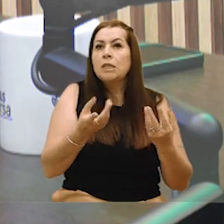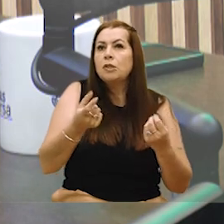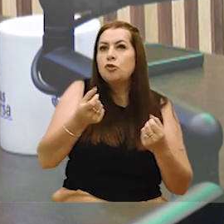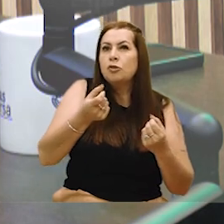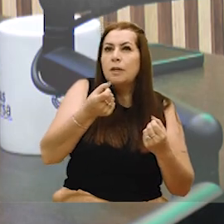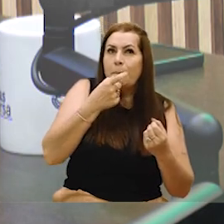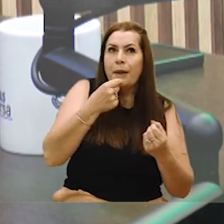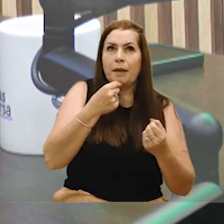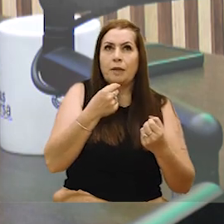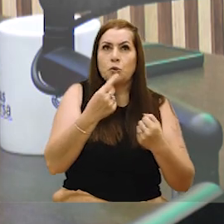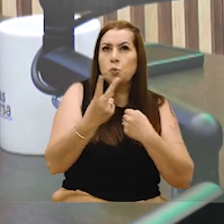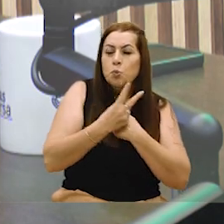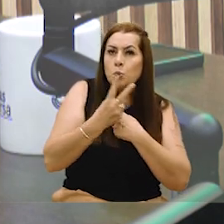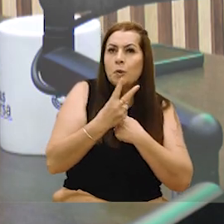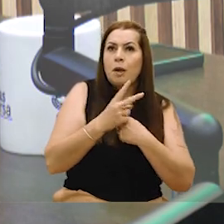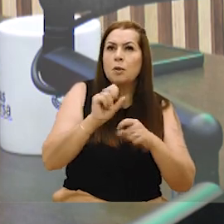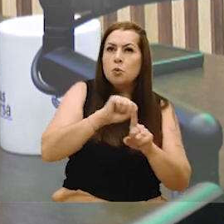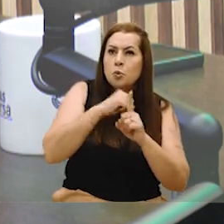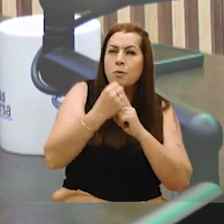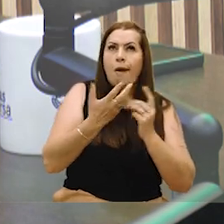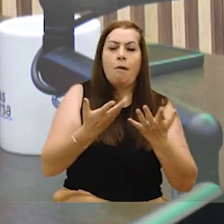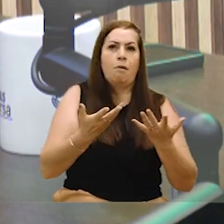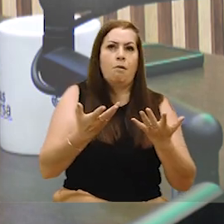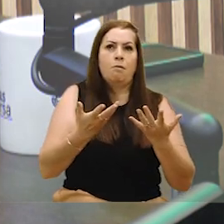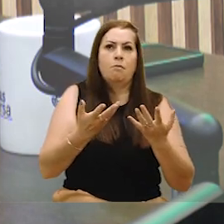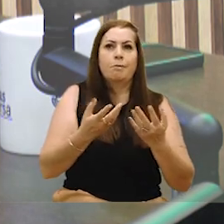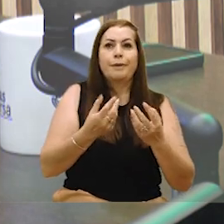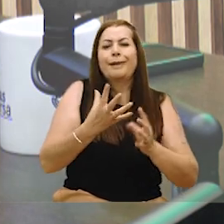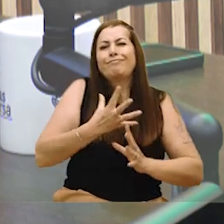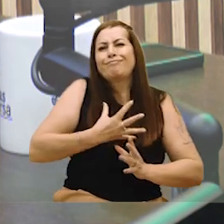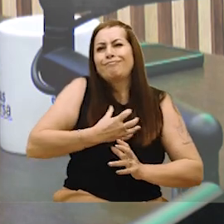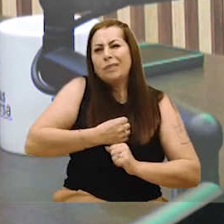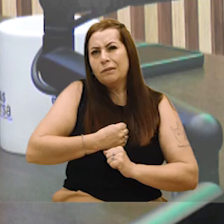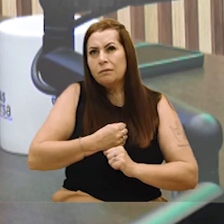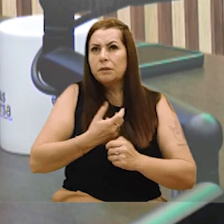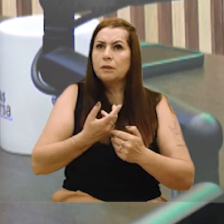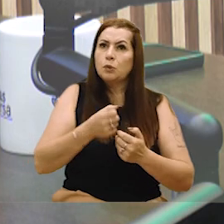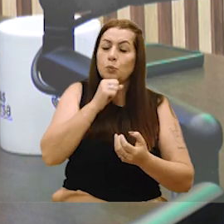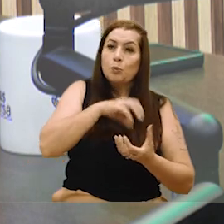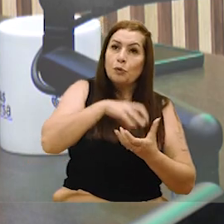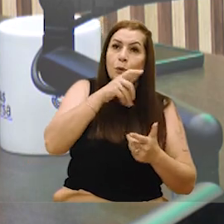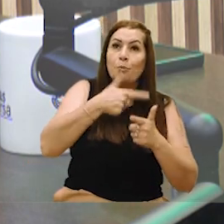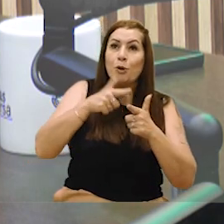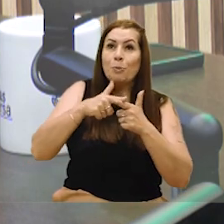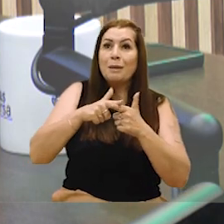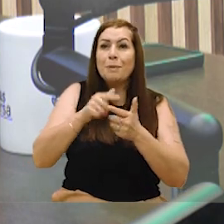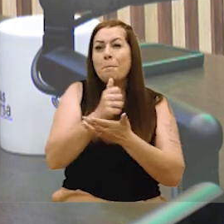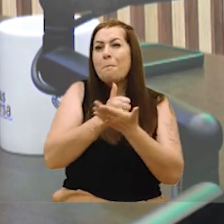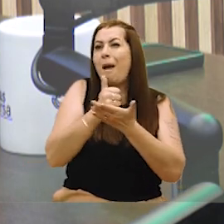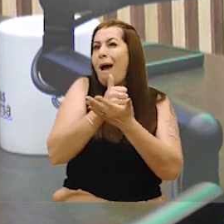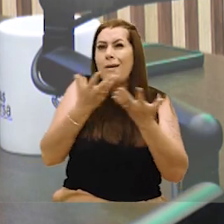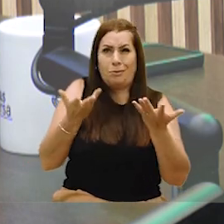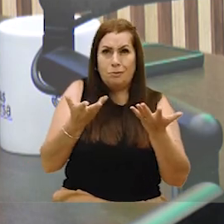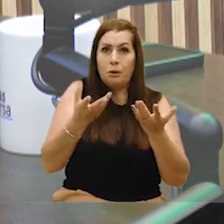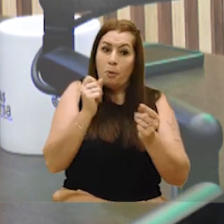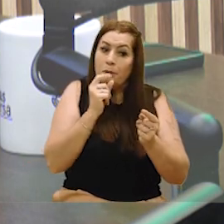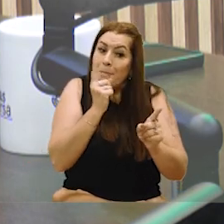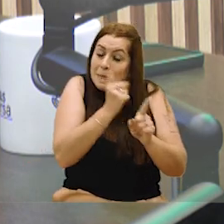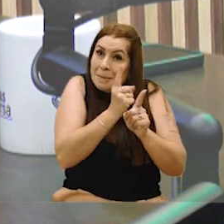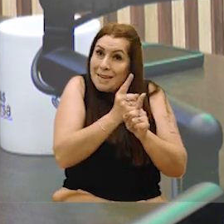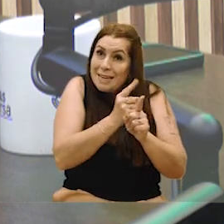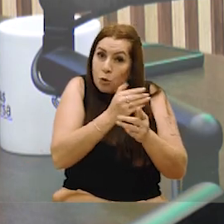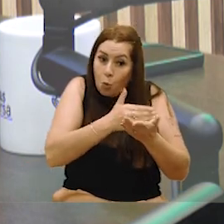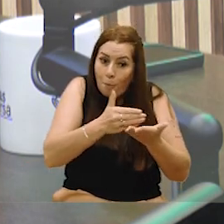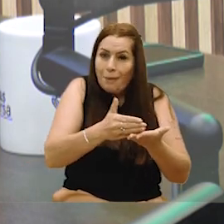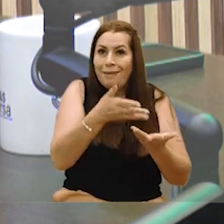seus medicamentos, assistência social, que está com depressão, aquele idoso que está com problemas básicos, que dá para ser